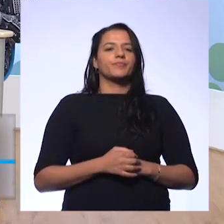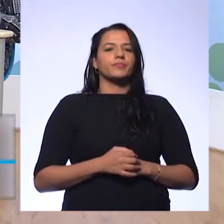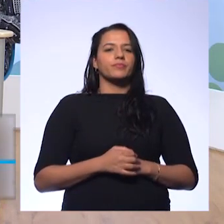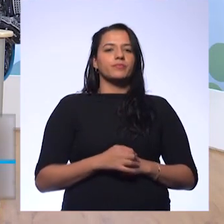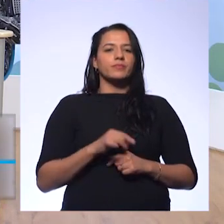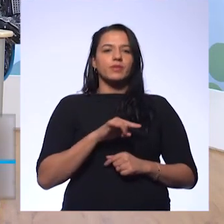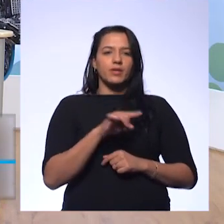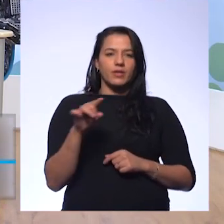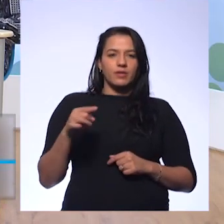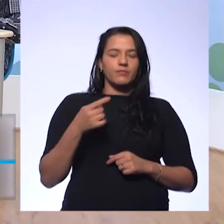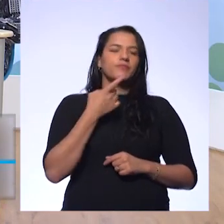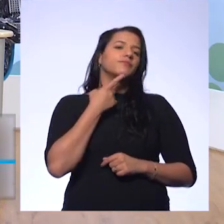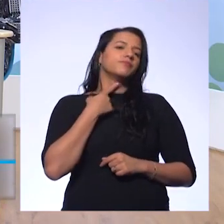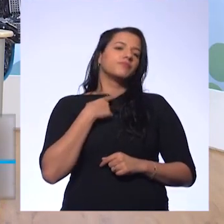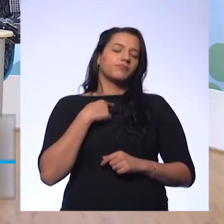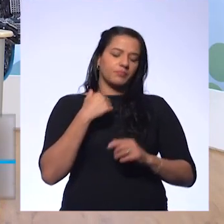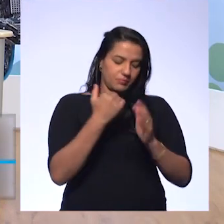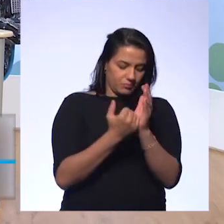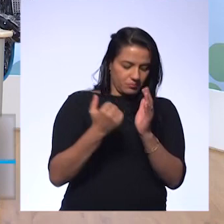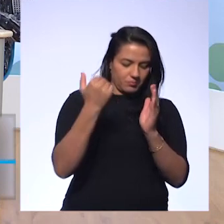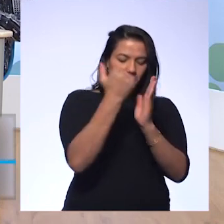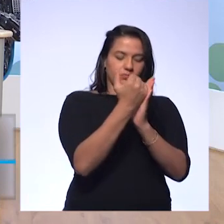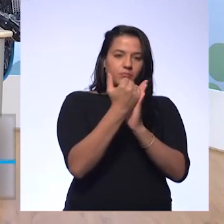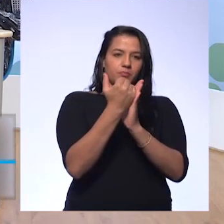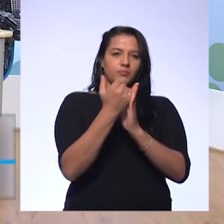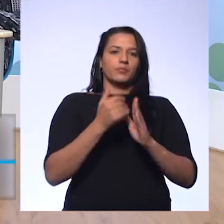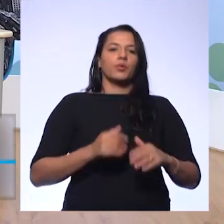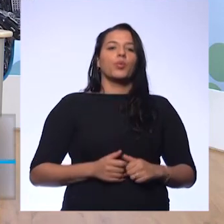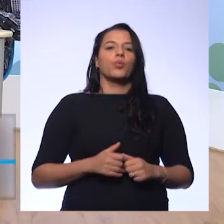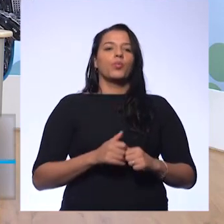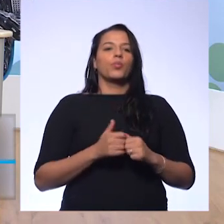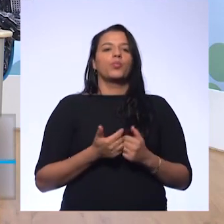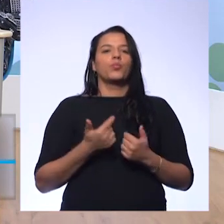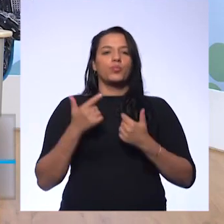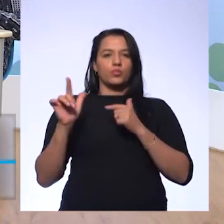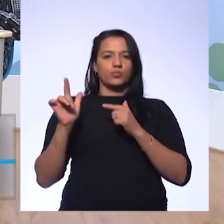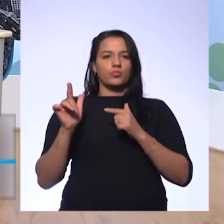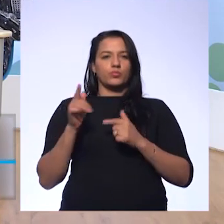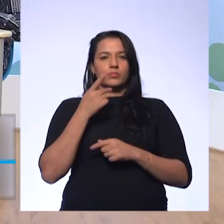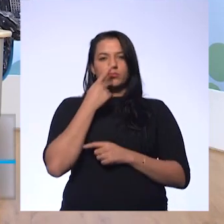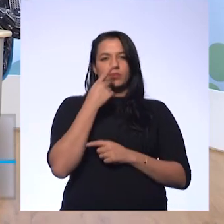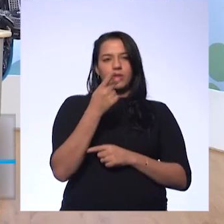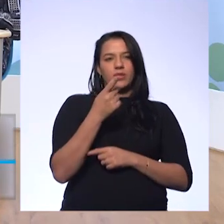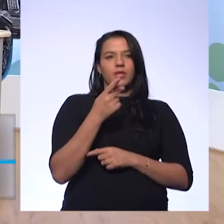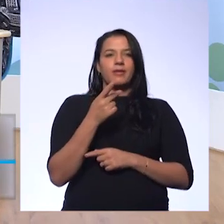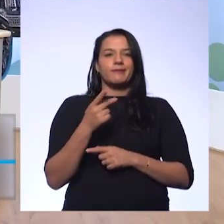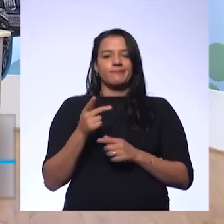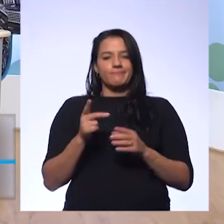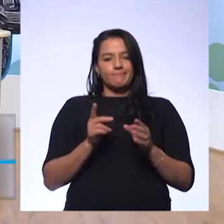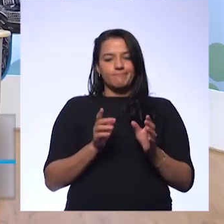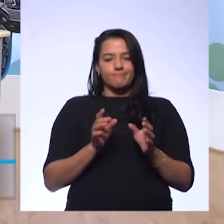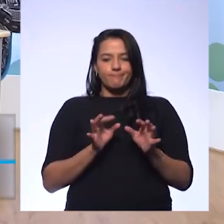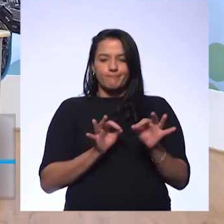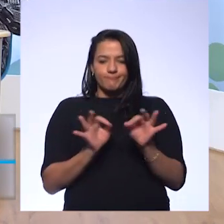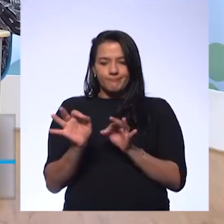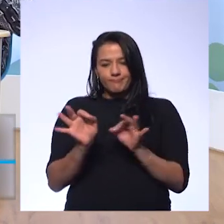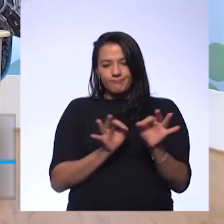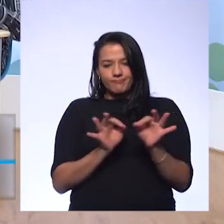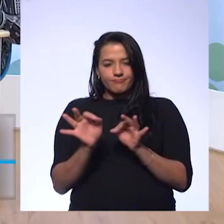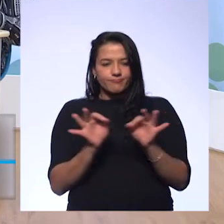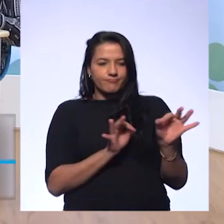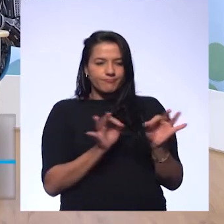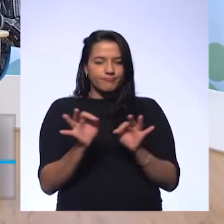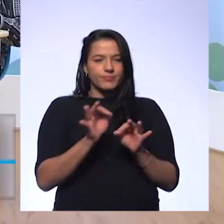algo maior. A Sofia diz que manipular as pessoas para que as mesmas pensassem que ele era um bom político